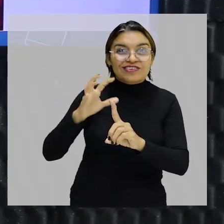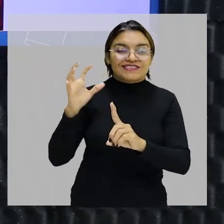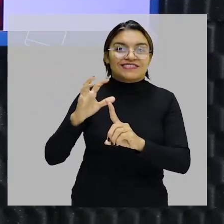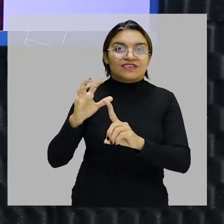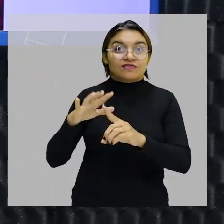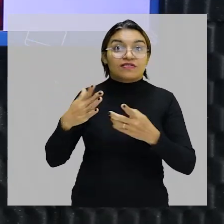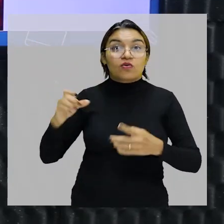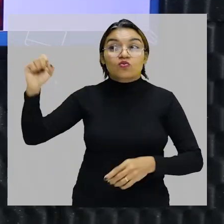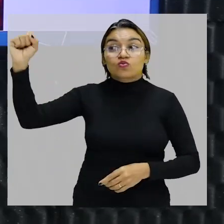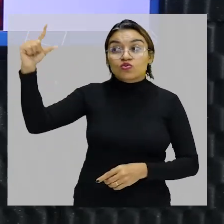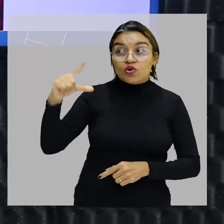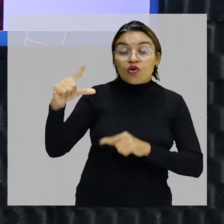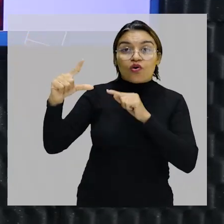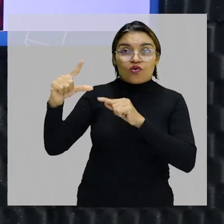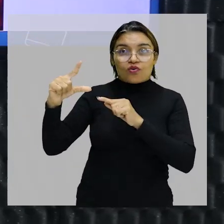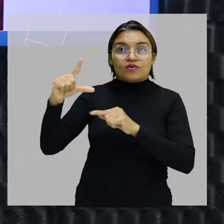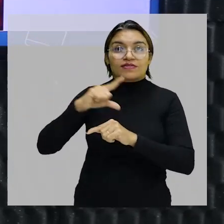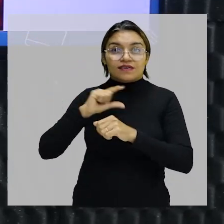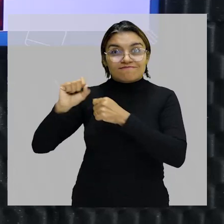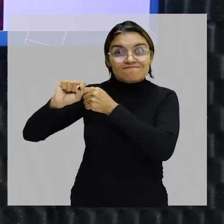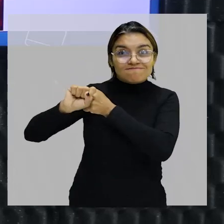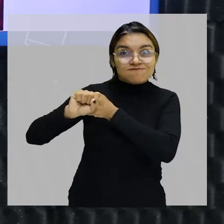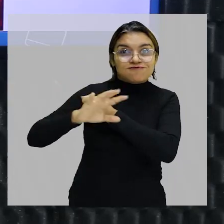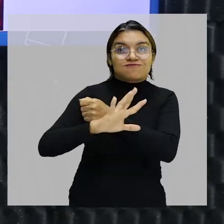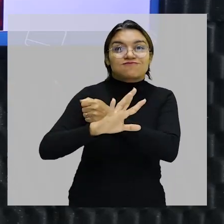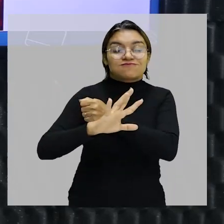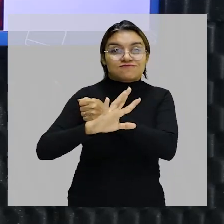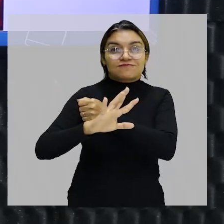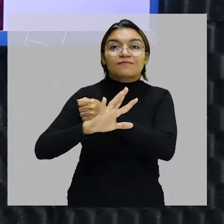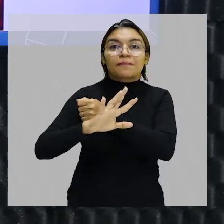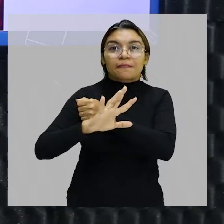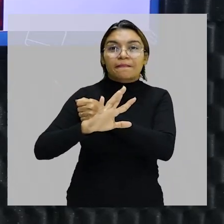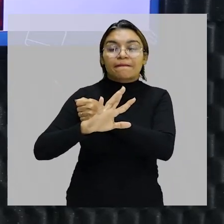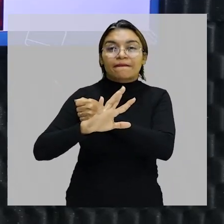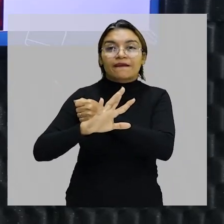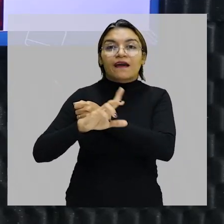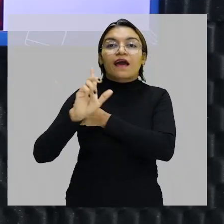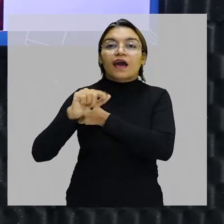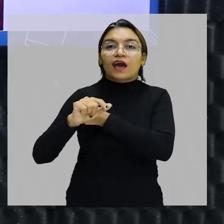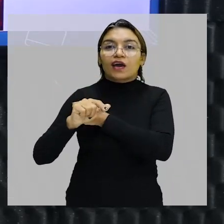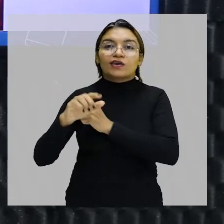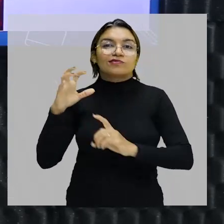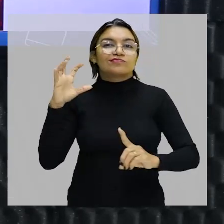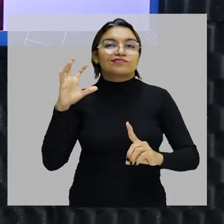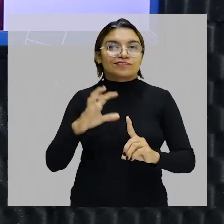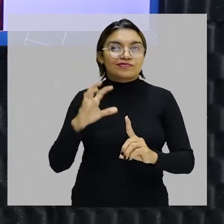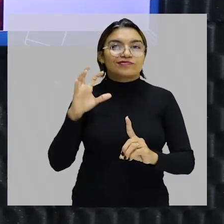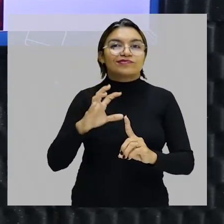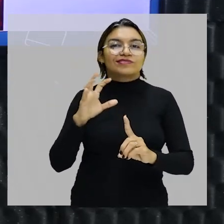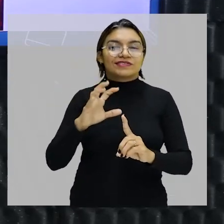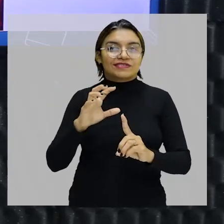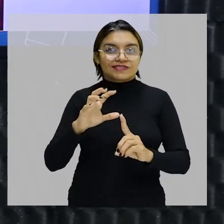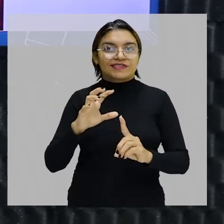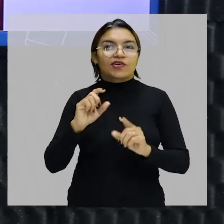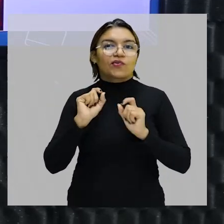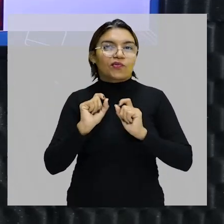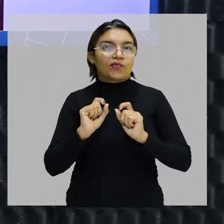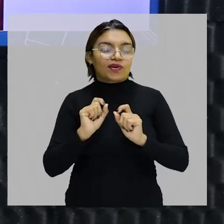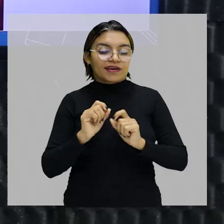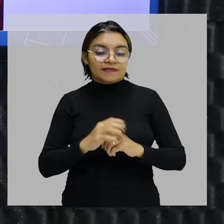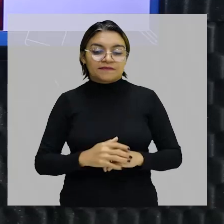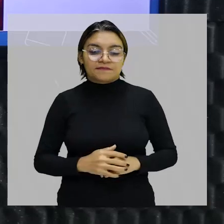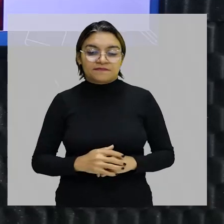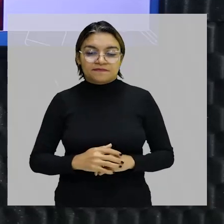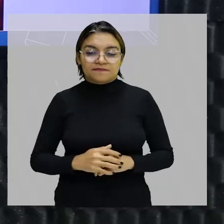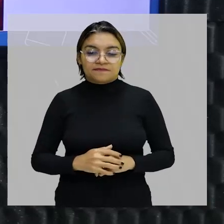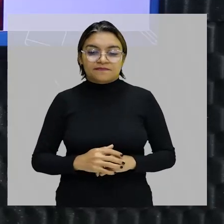nosso Sol, né, a radiação emitida pelo nosso Sol, é o que vai justificar para